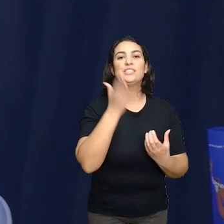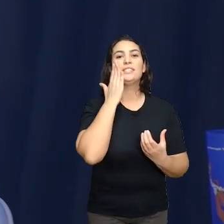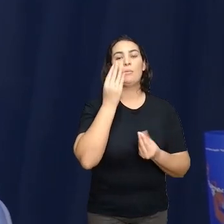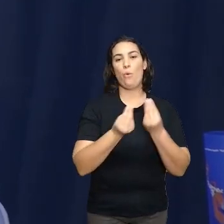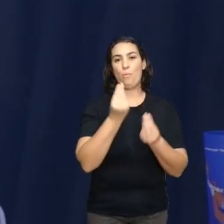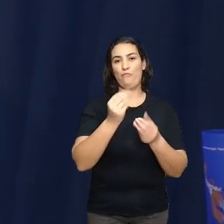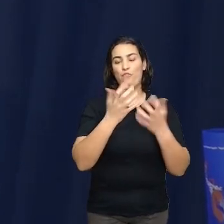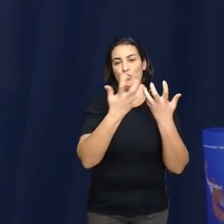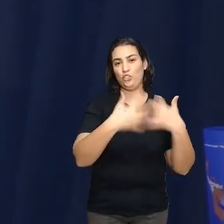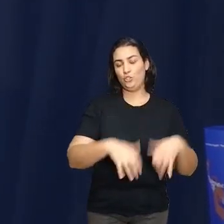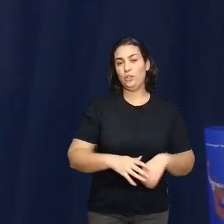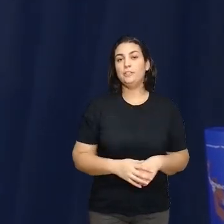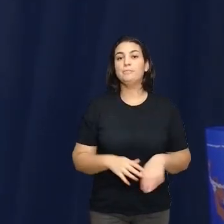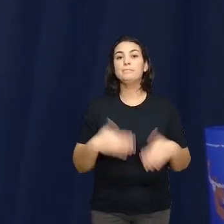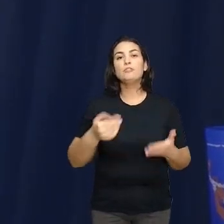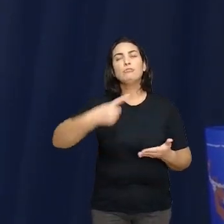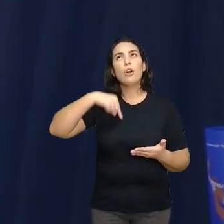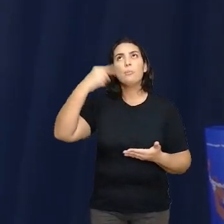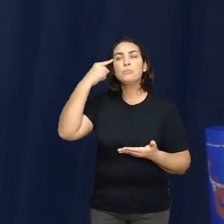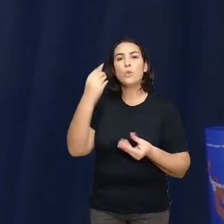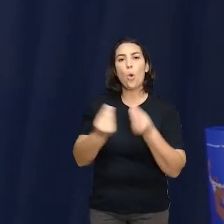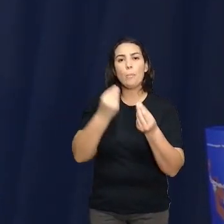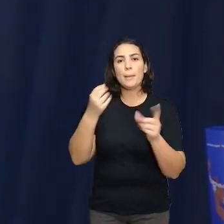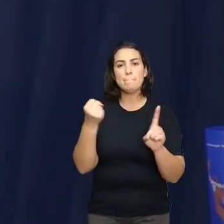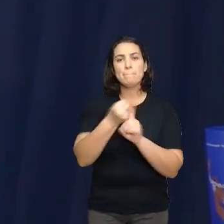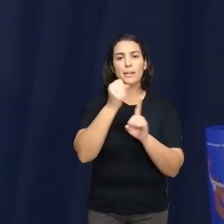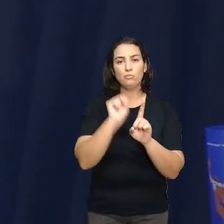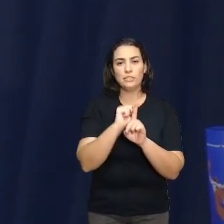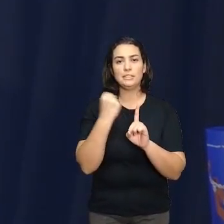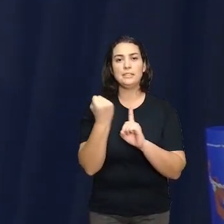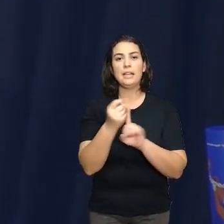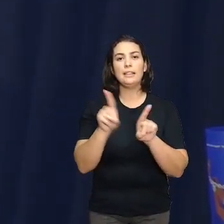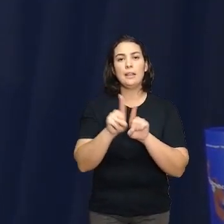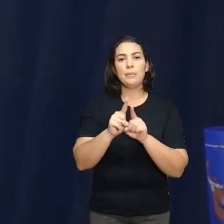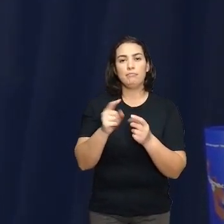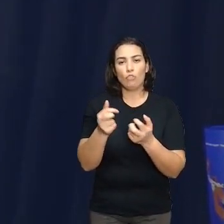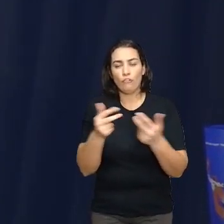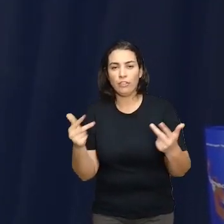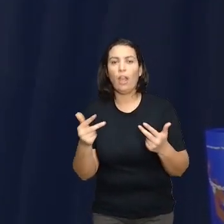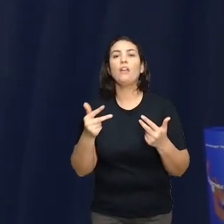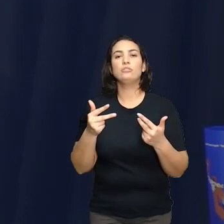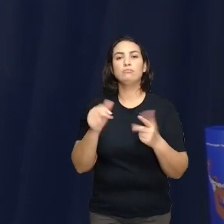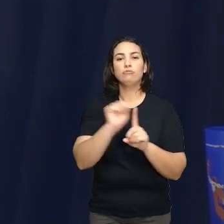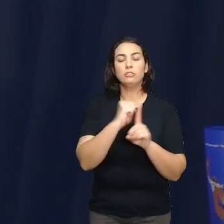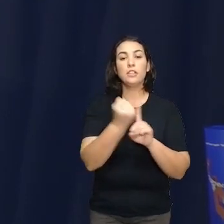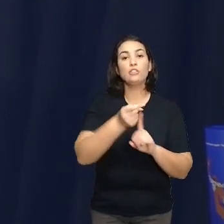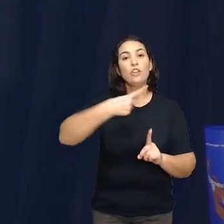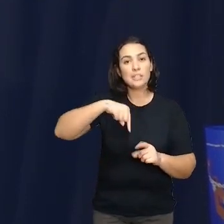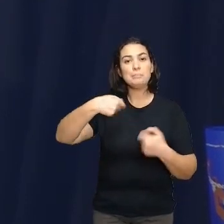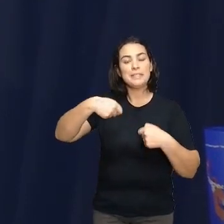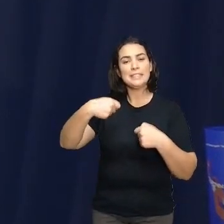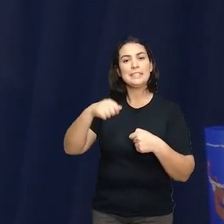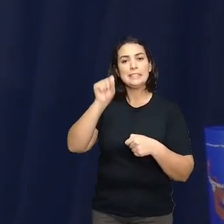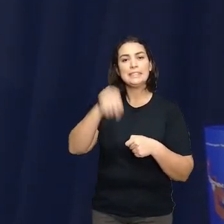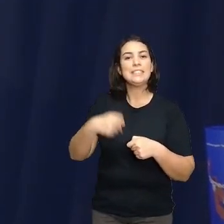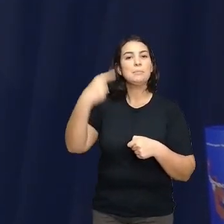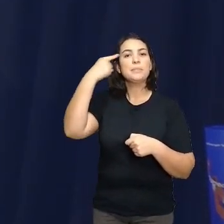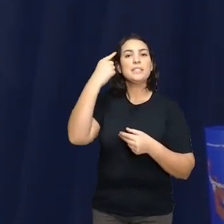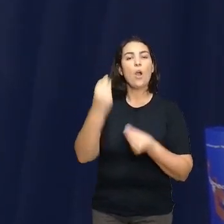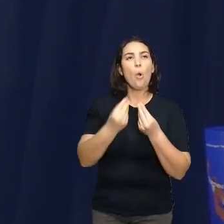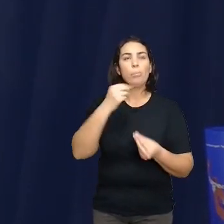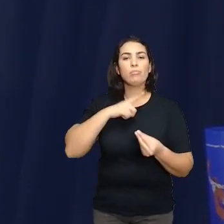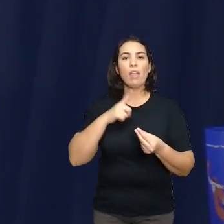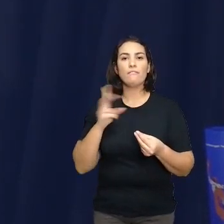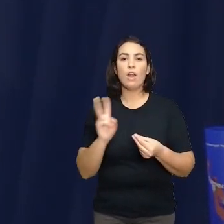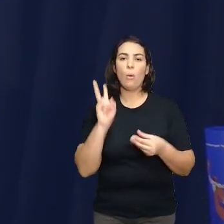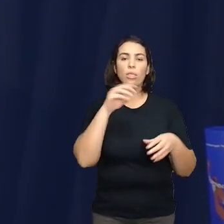gente pensa em impacto social, em inovação social, a gente precisa internalizar esse valor de, antes de querer achar que